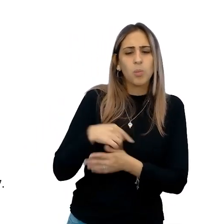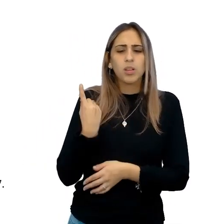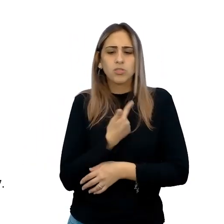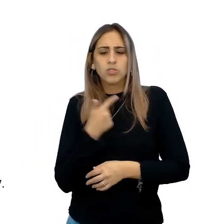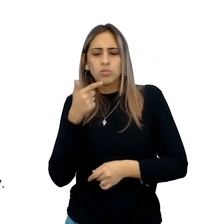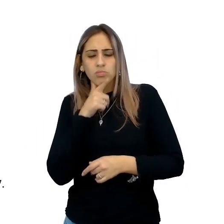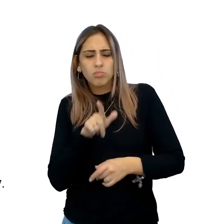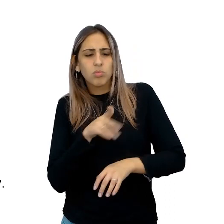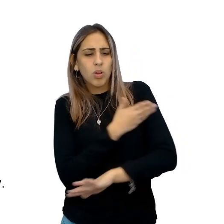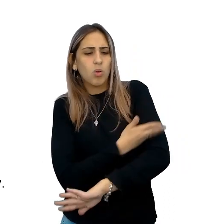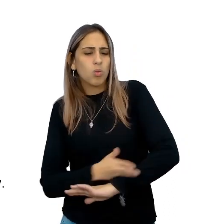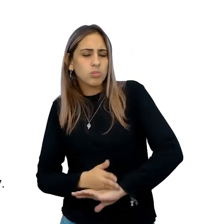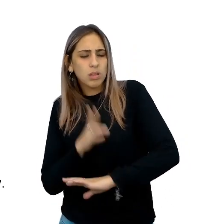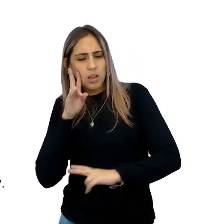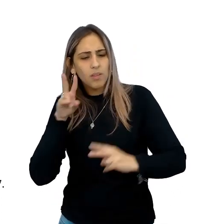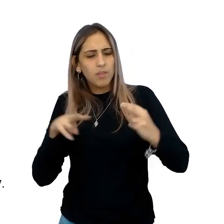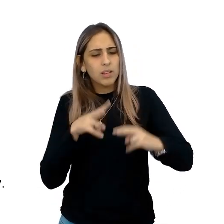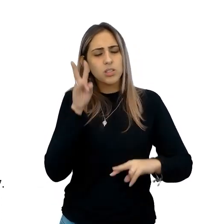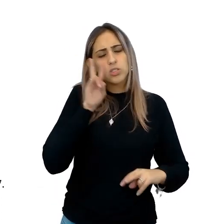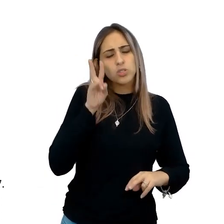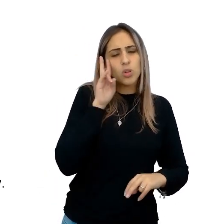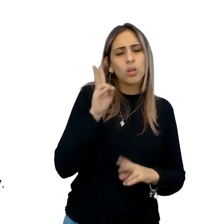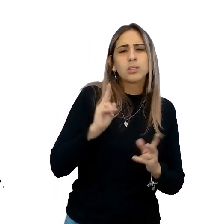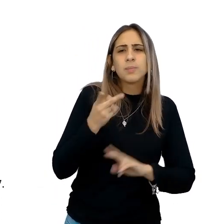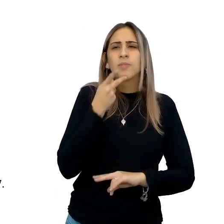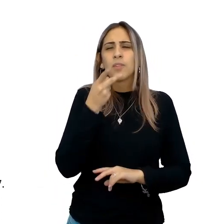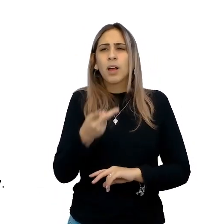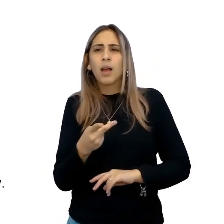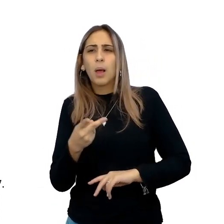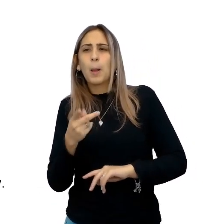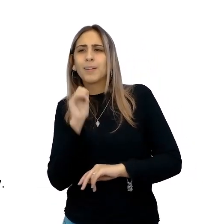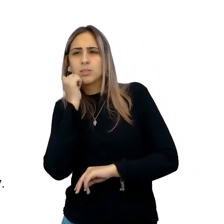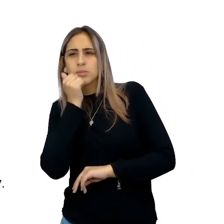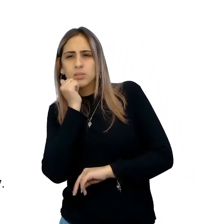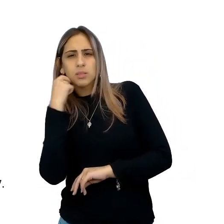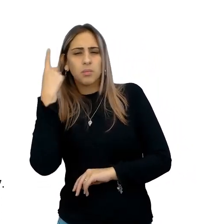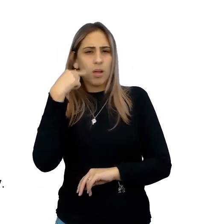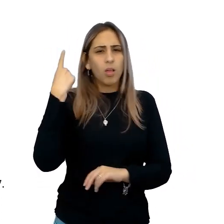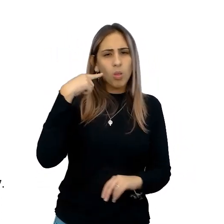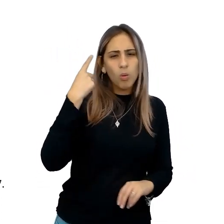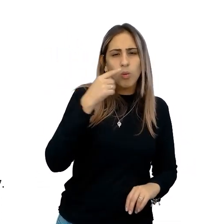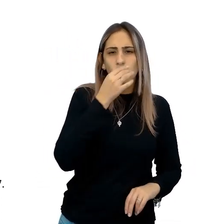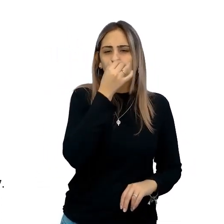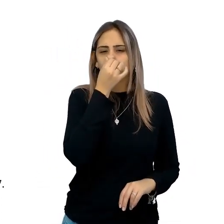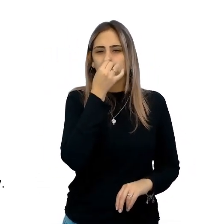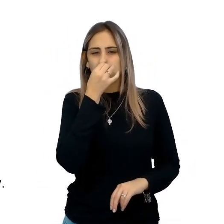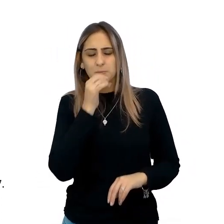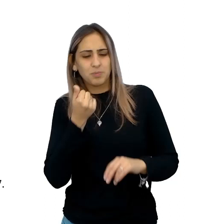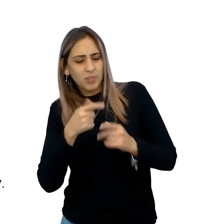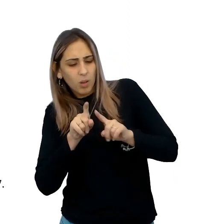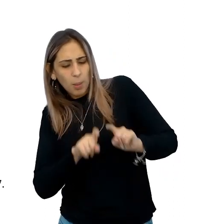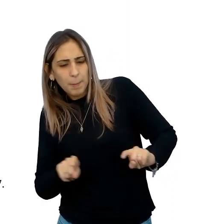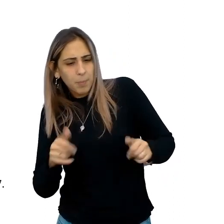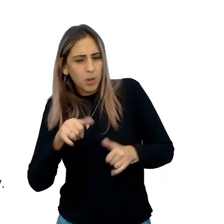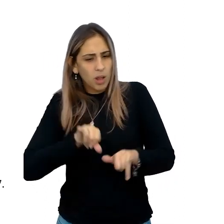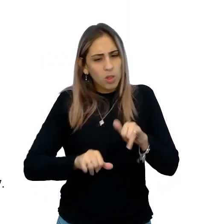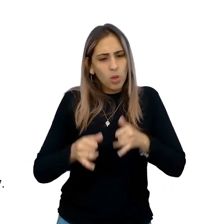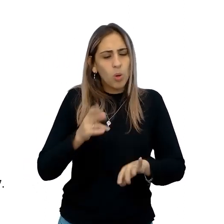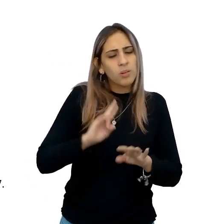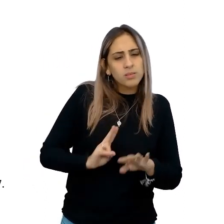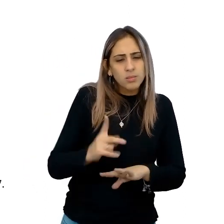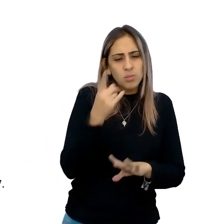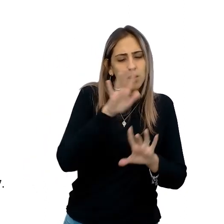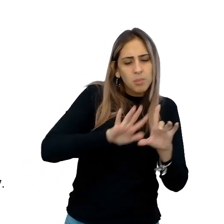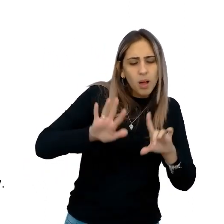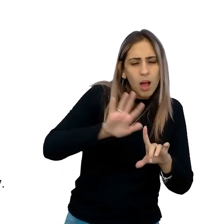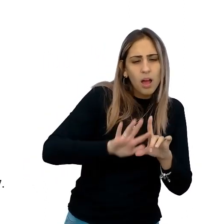está ali acostumado a ver aquela história, a gente sempre comenta, né, do cientista maluco que vai estar lá nos laboratórios, é sempre uma